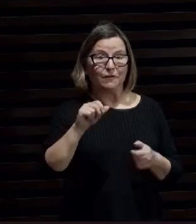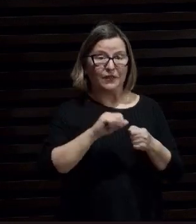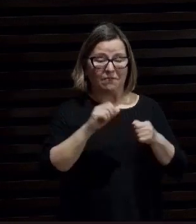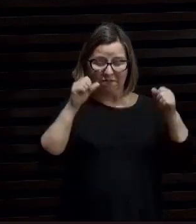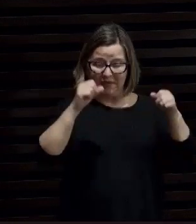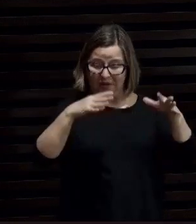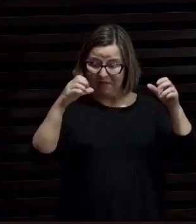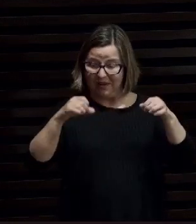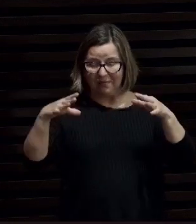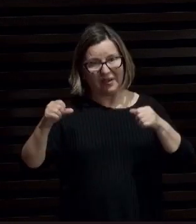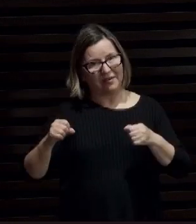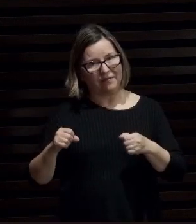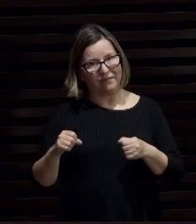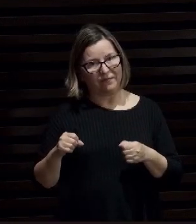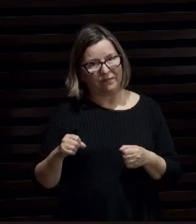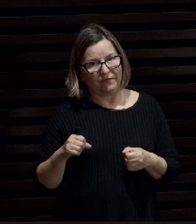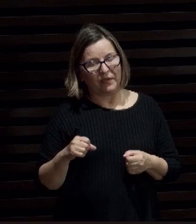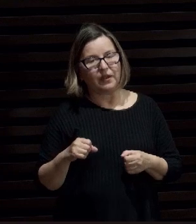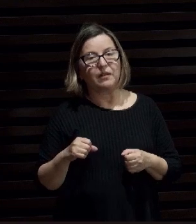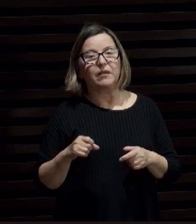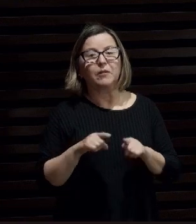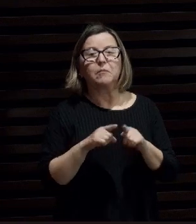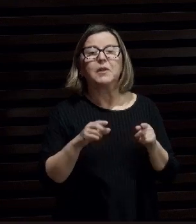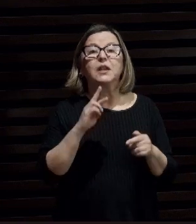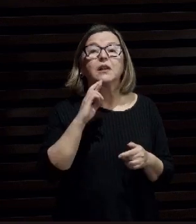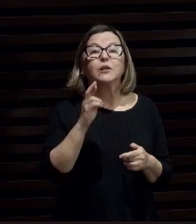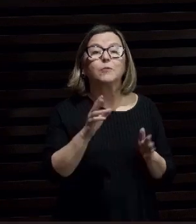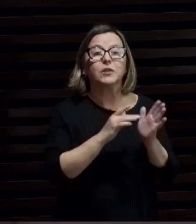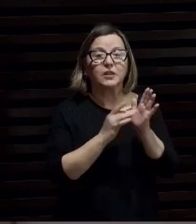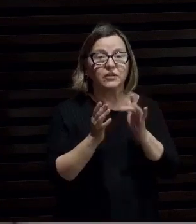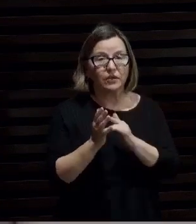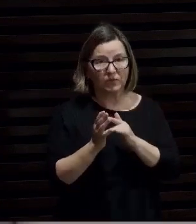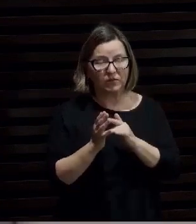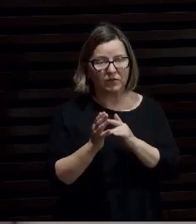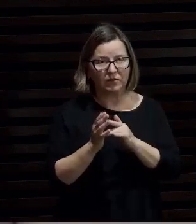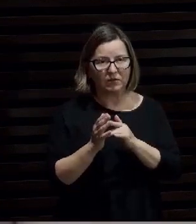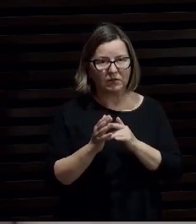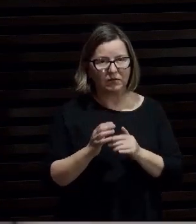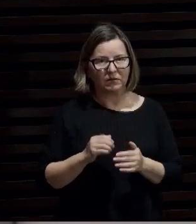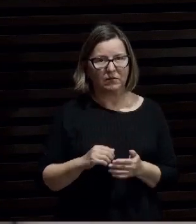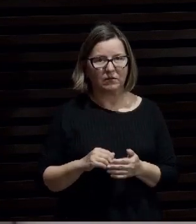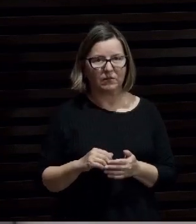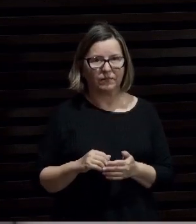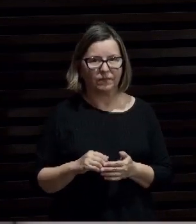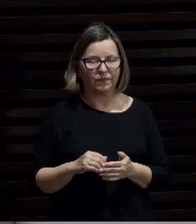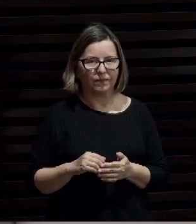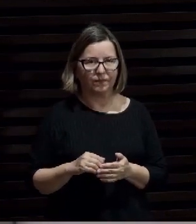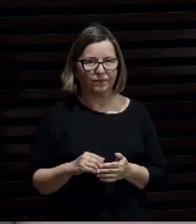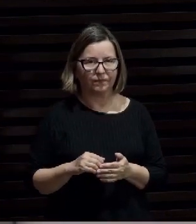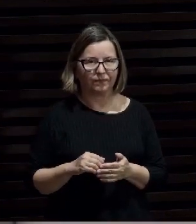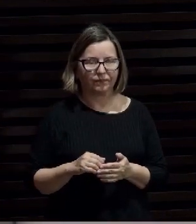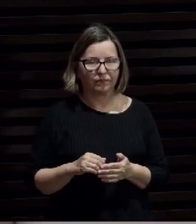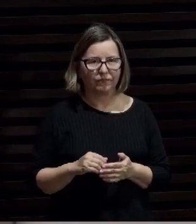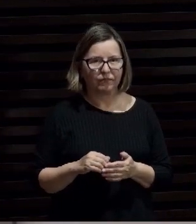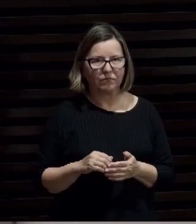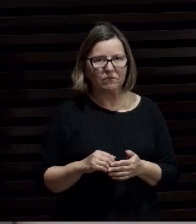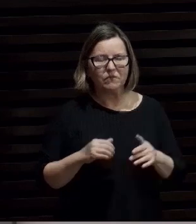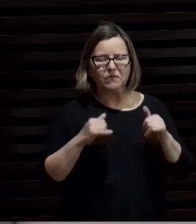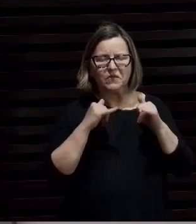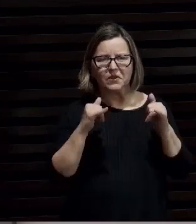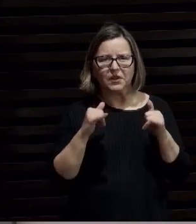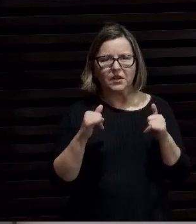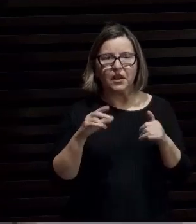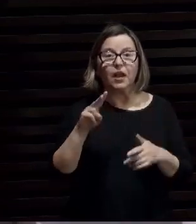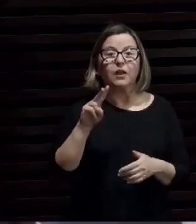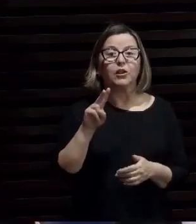milagres? Então veja o que Jesus vai dizer. Então eu lhes direi explicitamente: